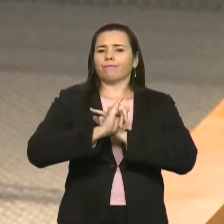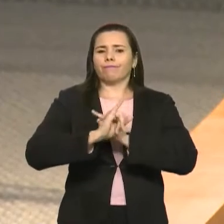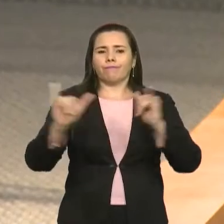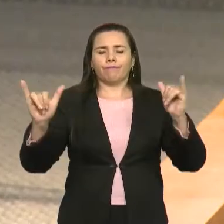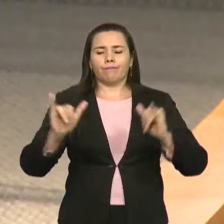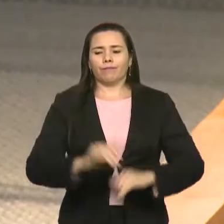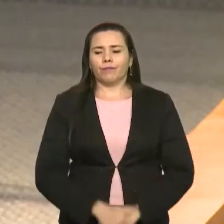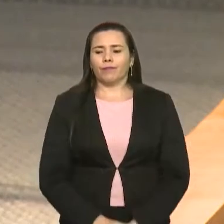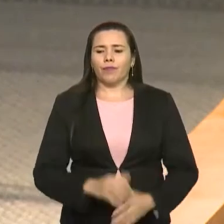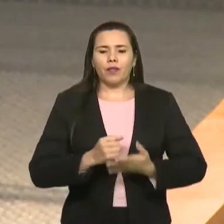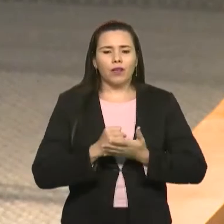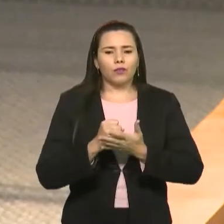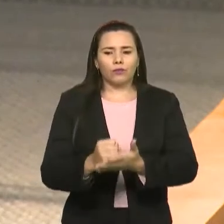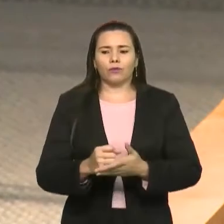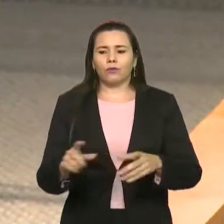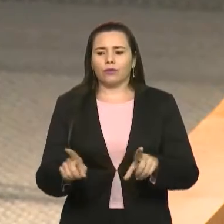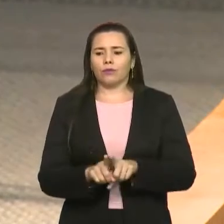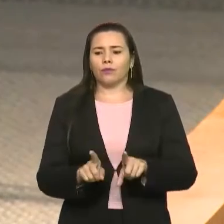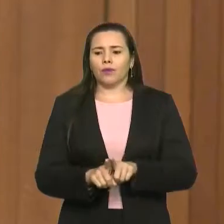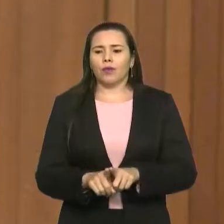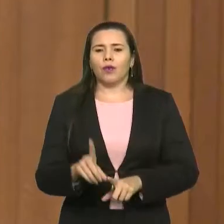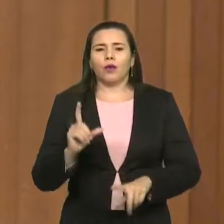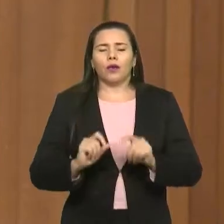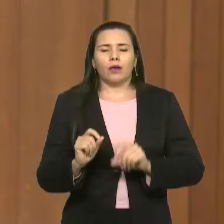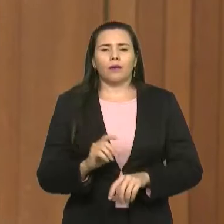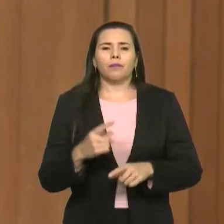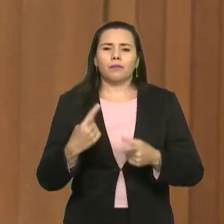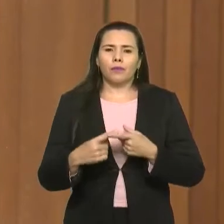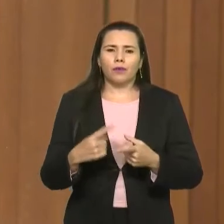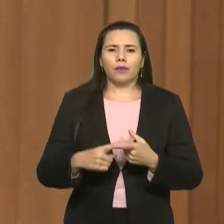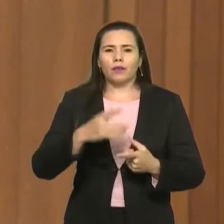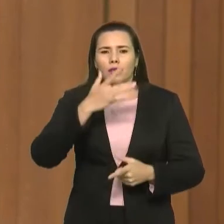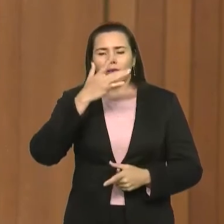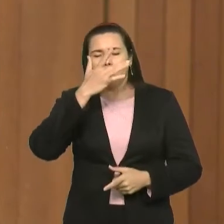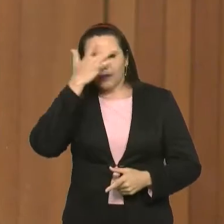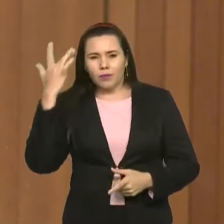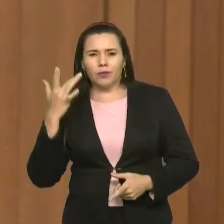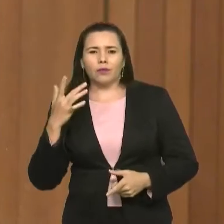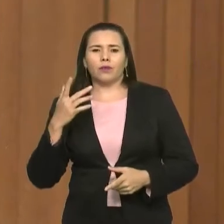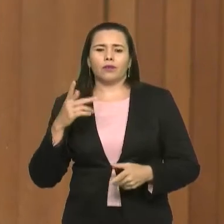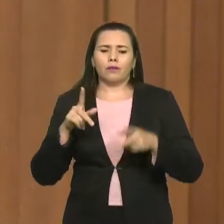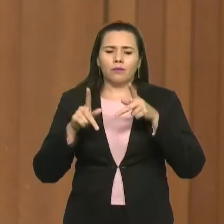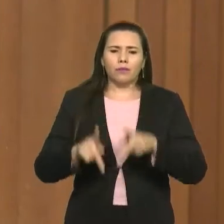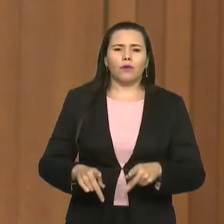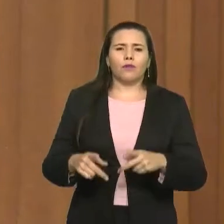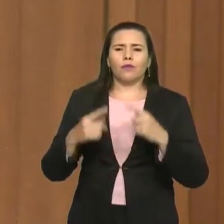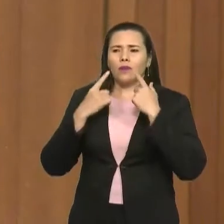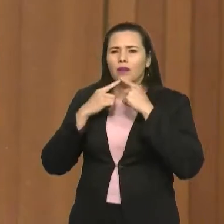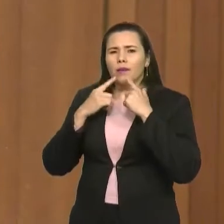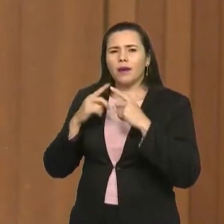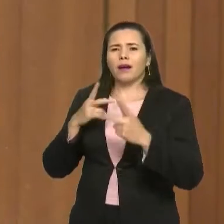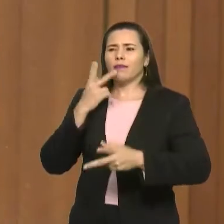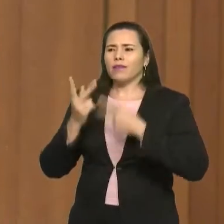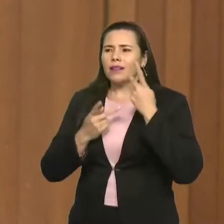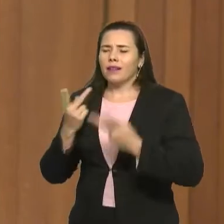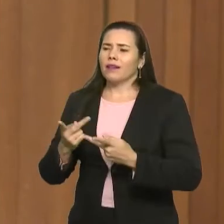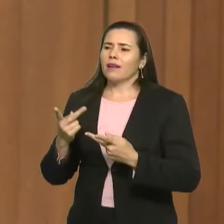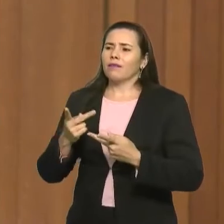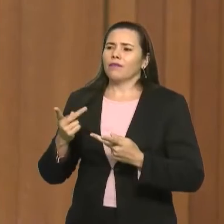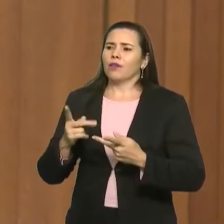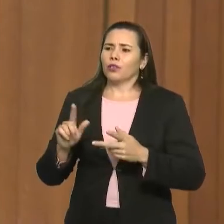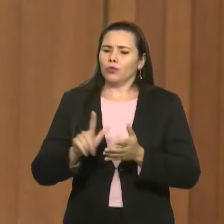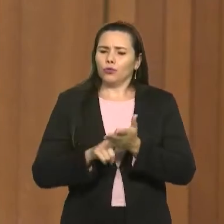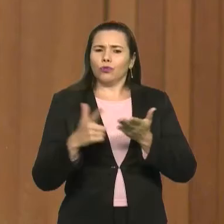Contribuiu demais para atender os reclamos e os apelos populares. Quantas vezes eu não vi ali naquelas páginas do